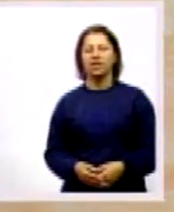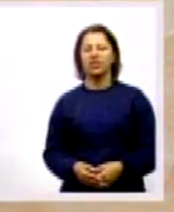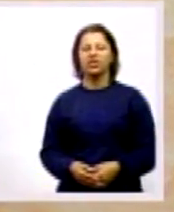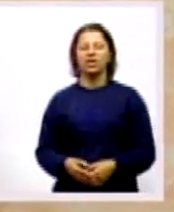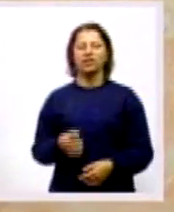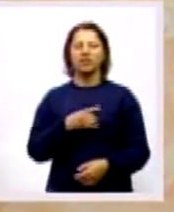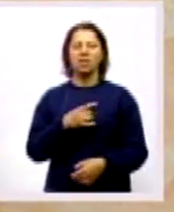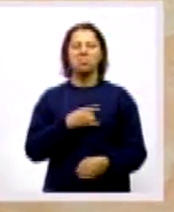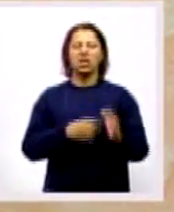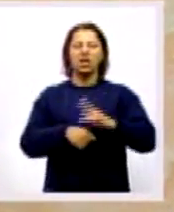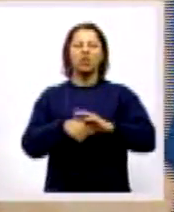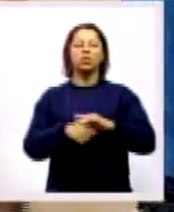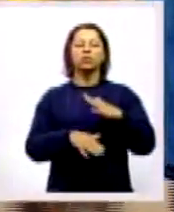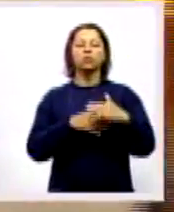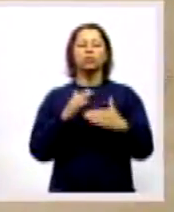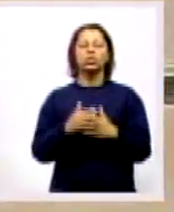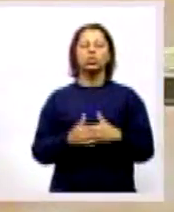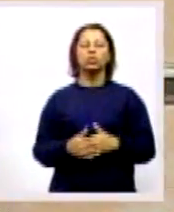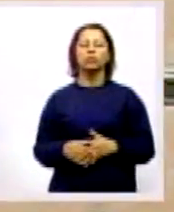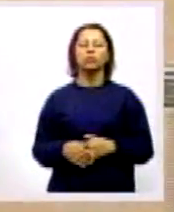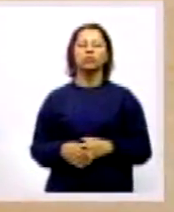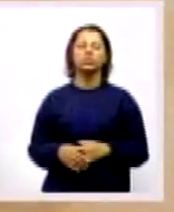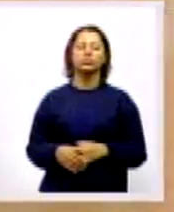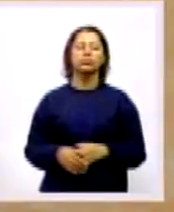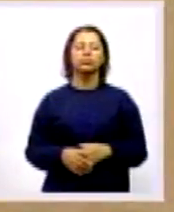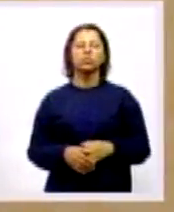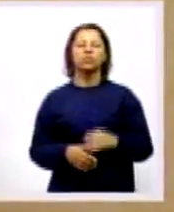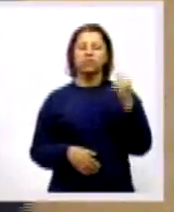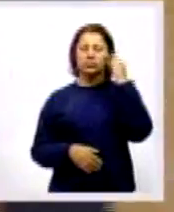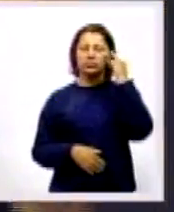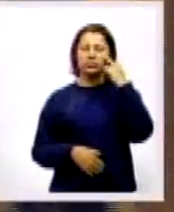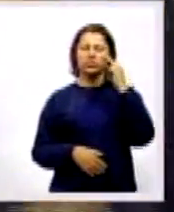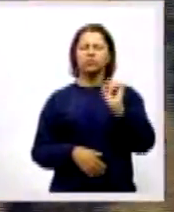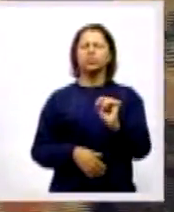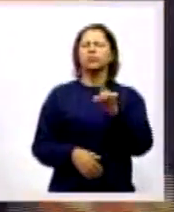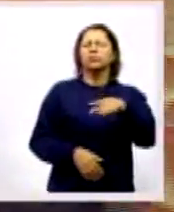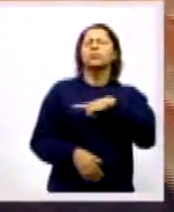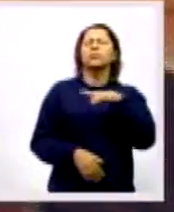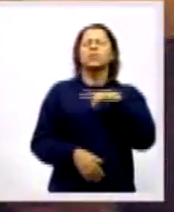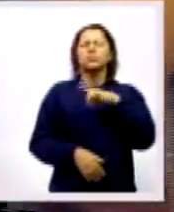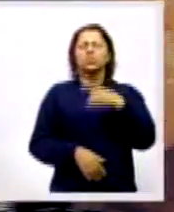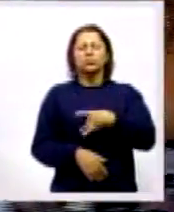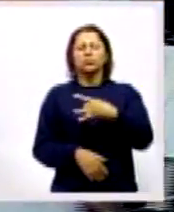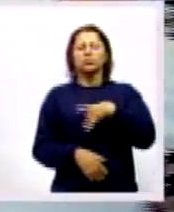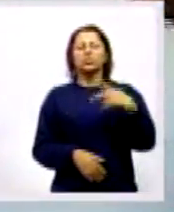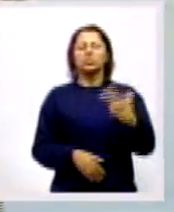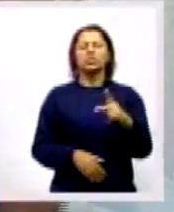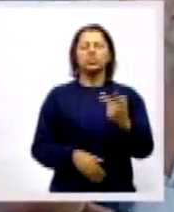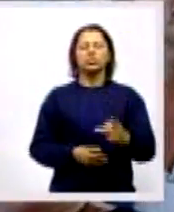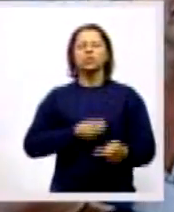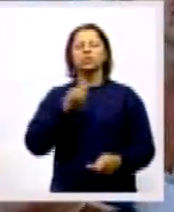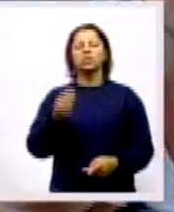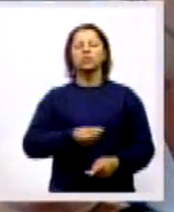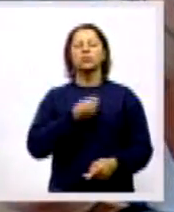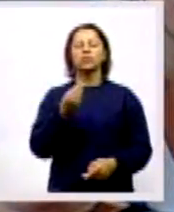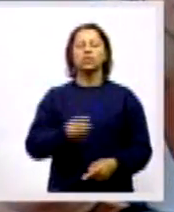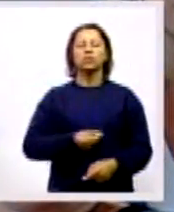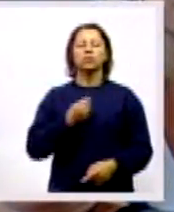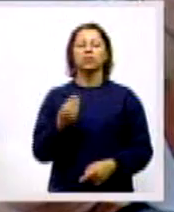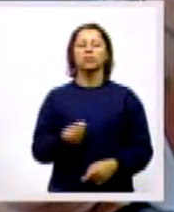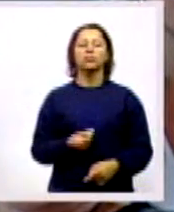Tem medo de doença, tem medo de tudo. Você pensa naquilo que você mais teve medo na sua vida.